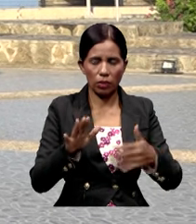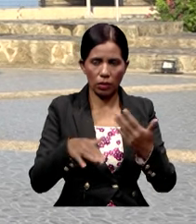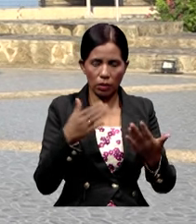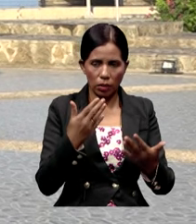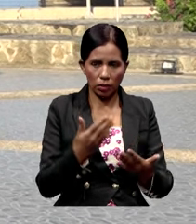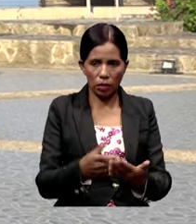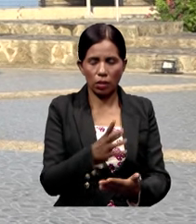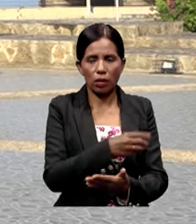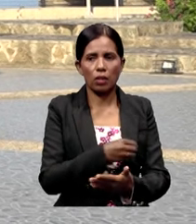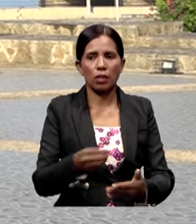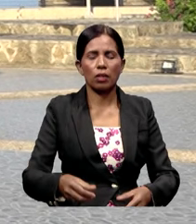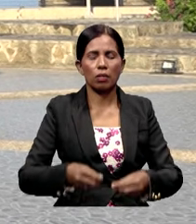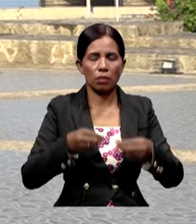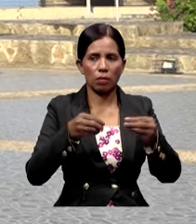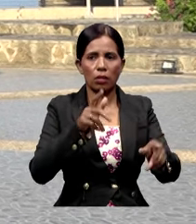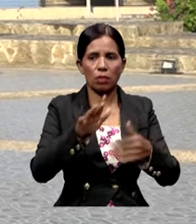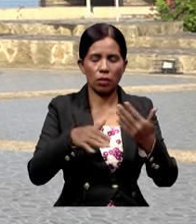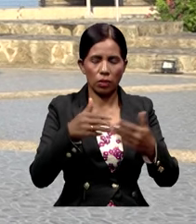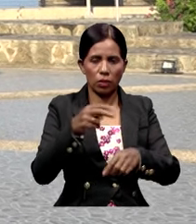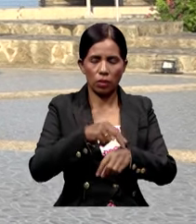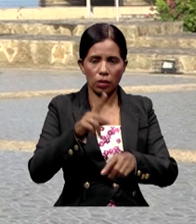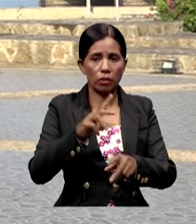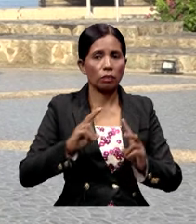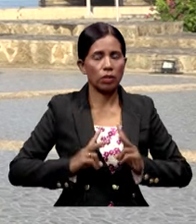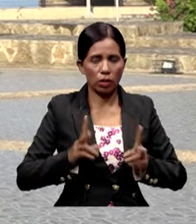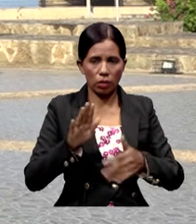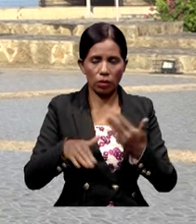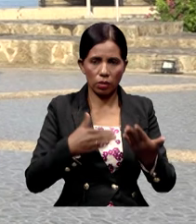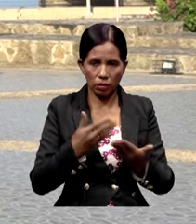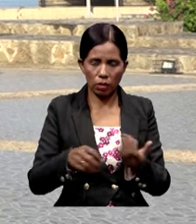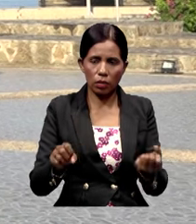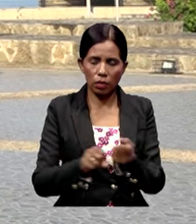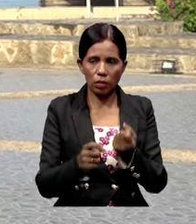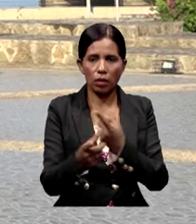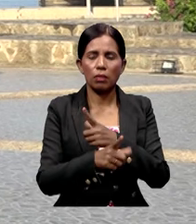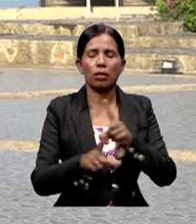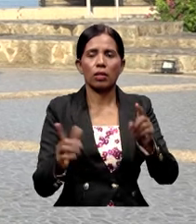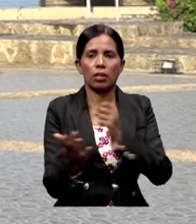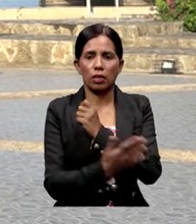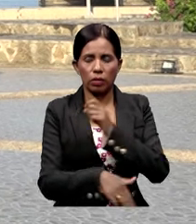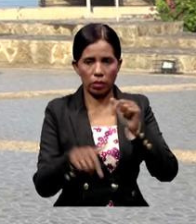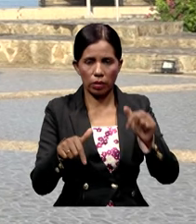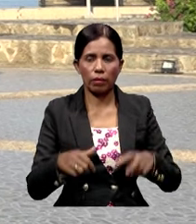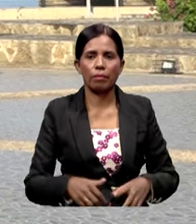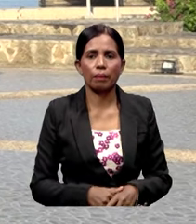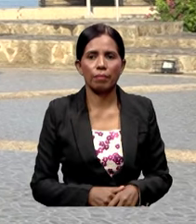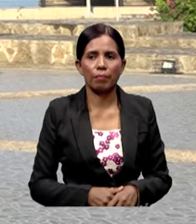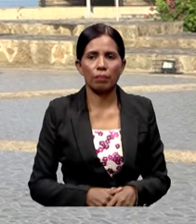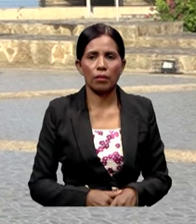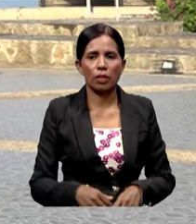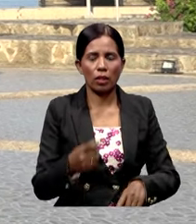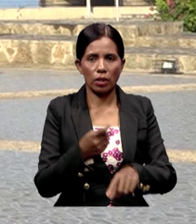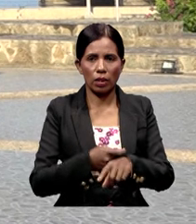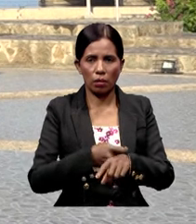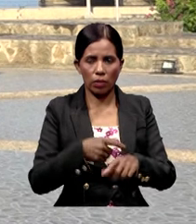Atu dignifica herói no herói nesse roto. Deve contribuir na valuta, libertação, pátria, Irene. Ia momento,